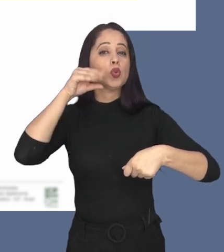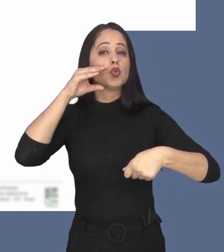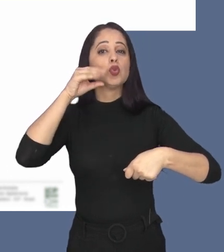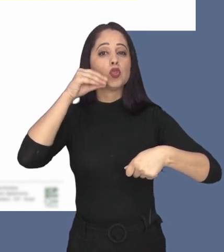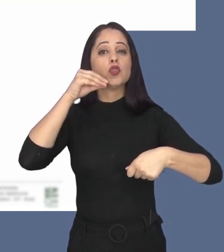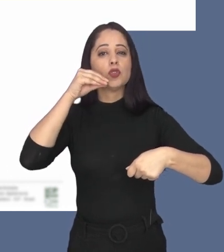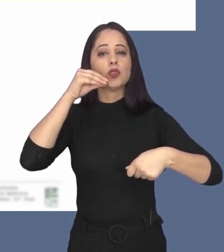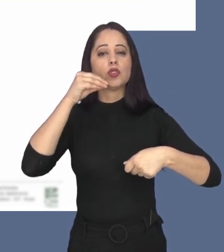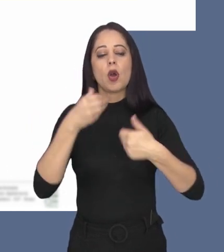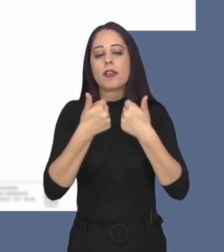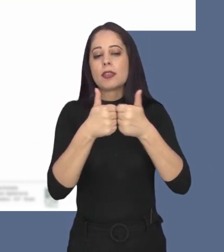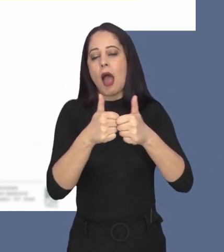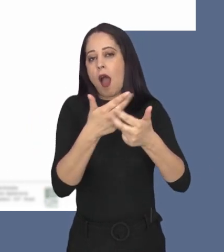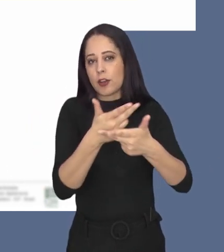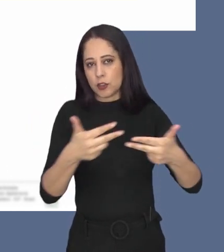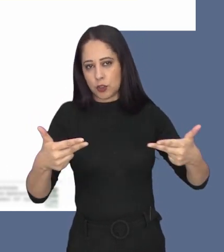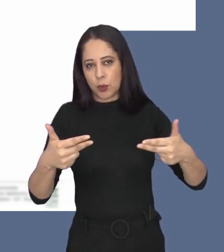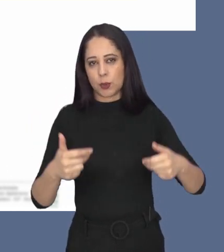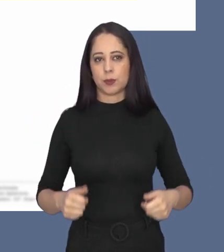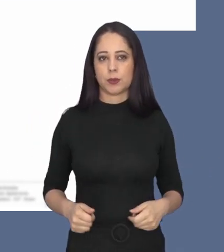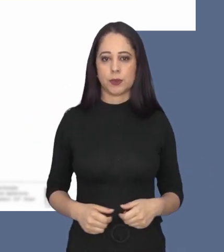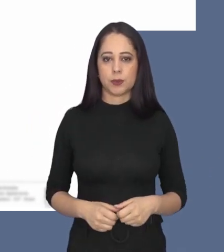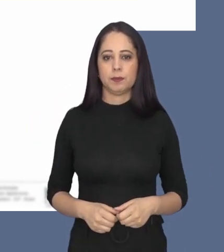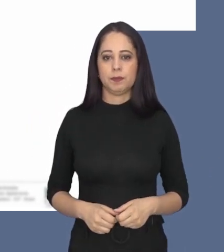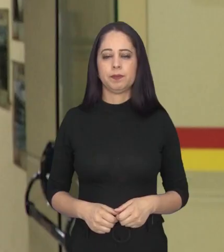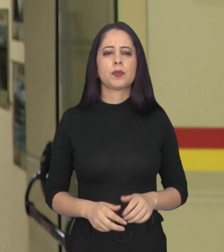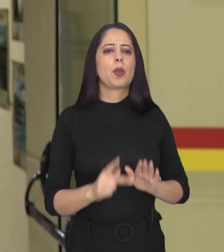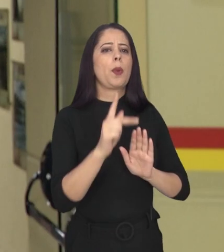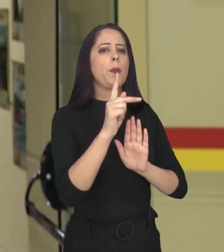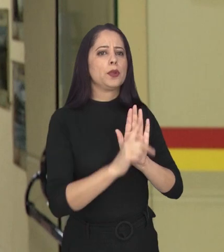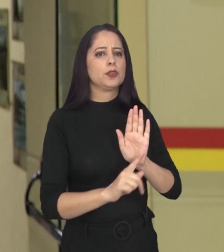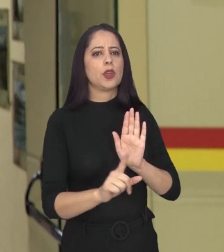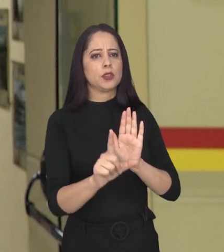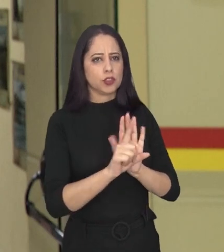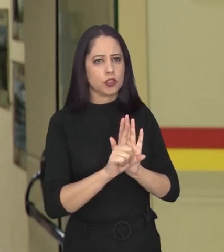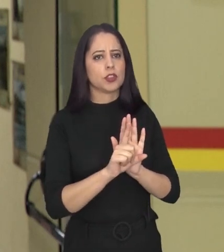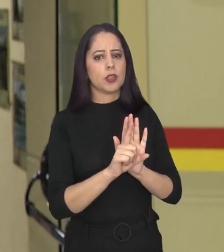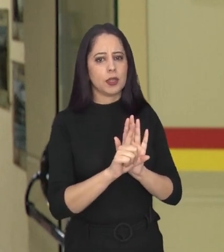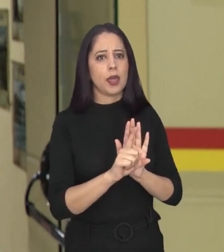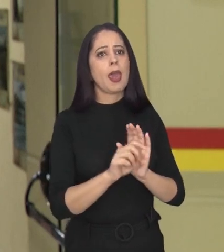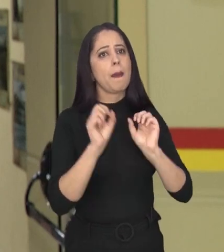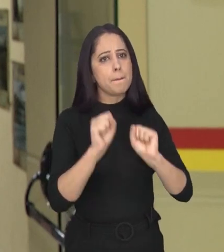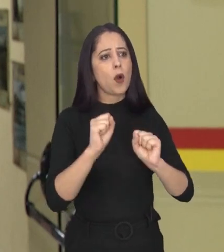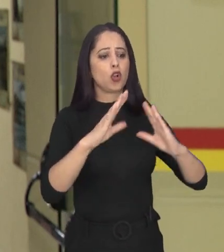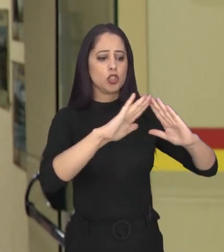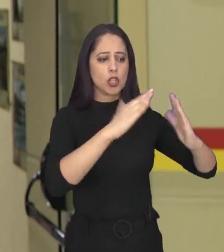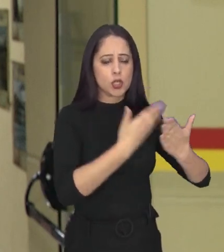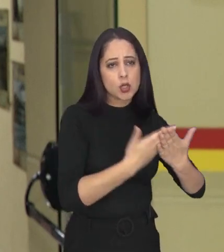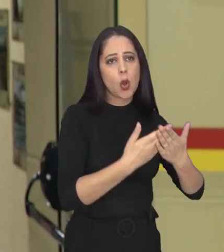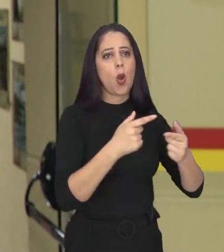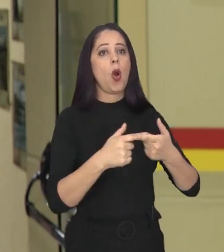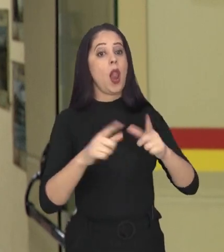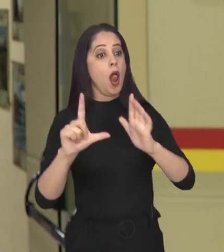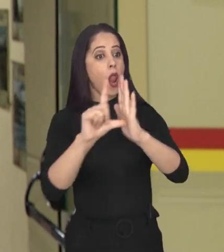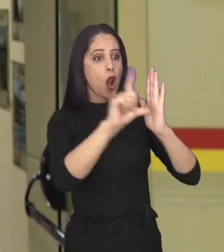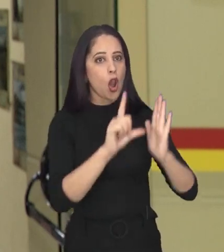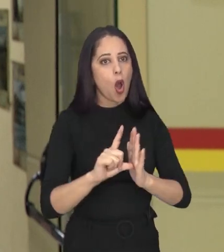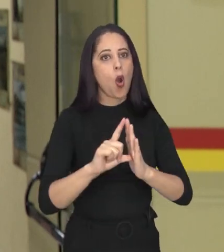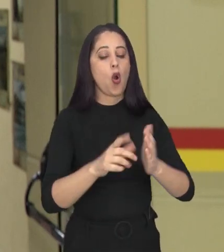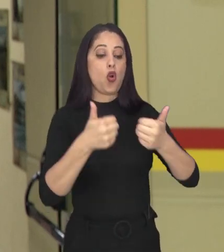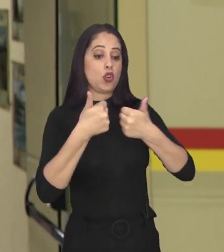dos veículos, adesivos nos assentos dos ônibus com orientações para prevenir e proteger as vítimas e